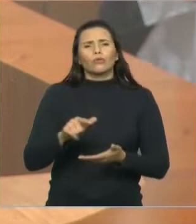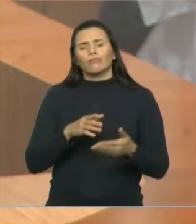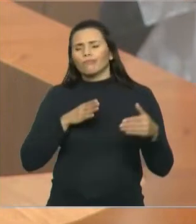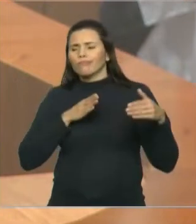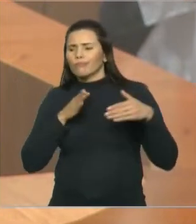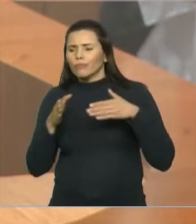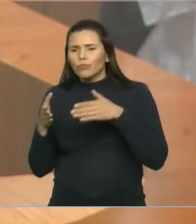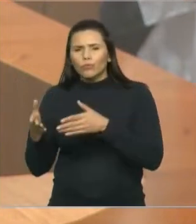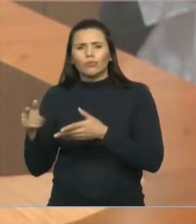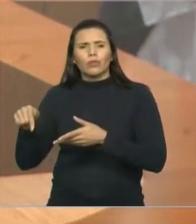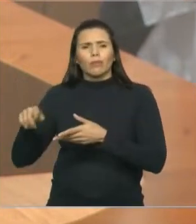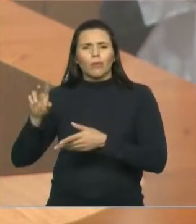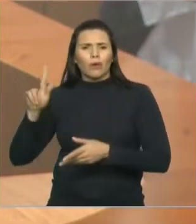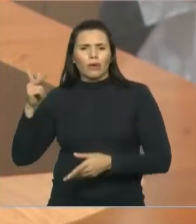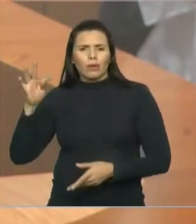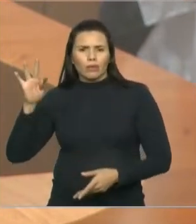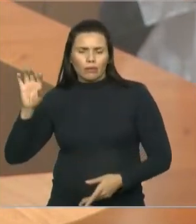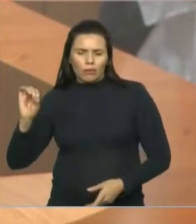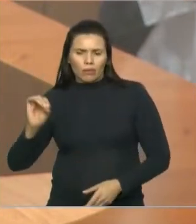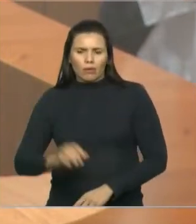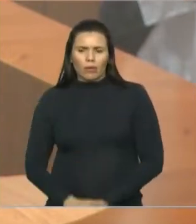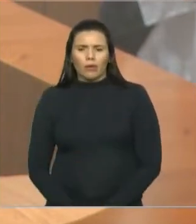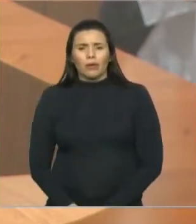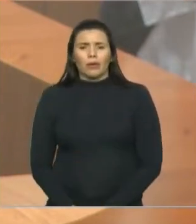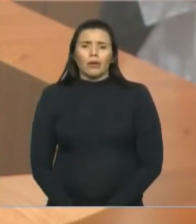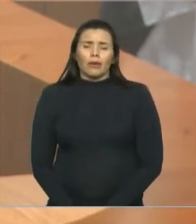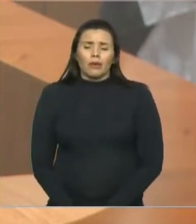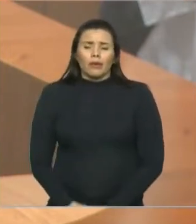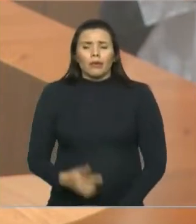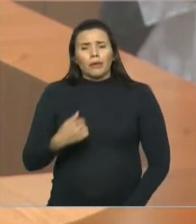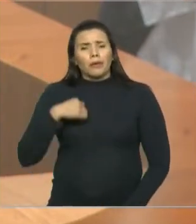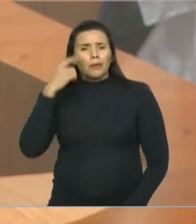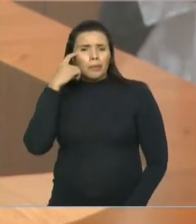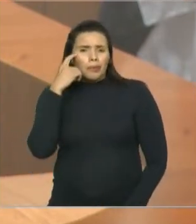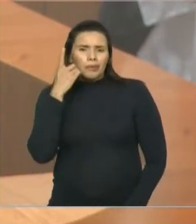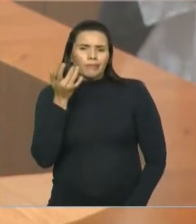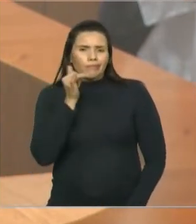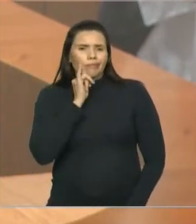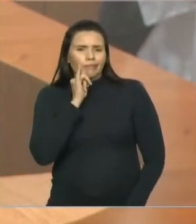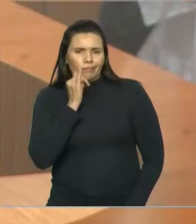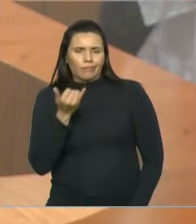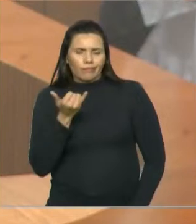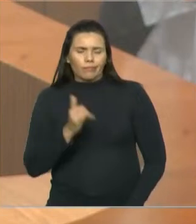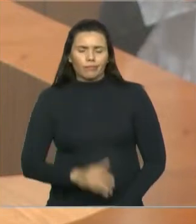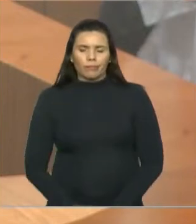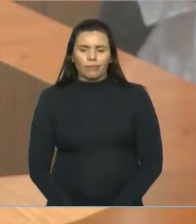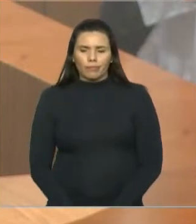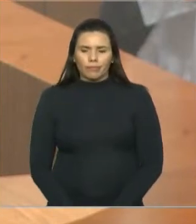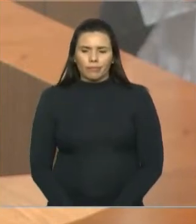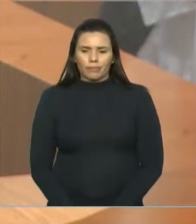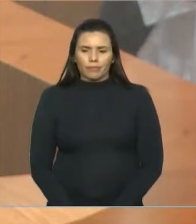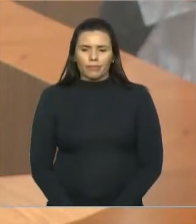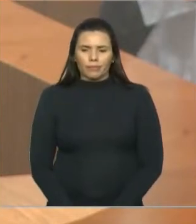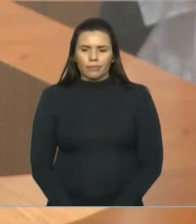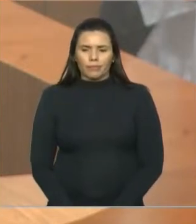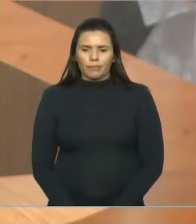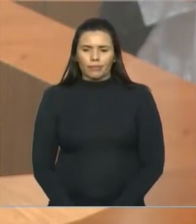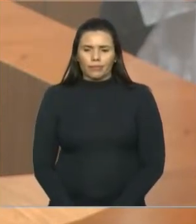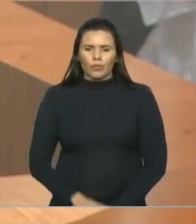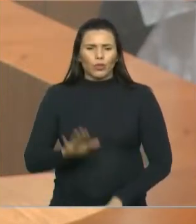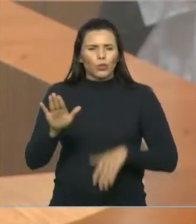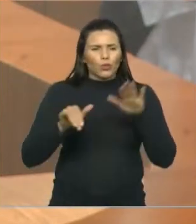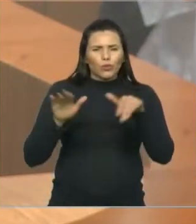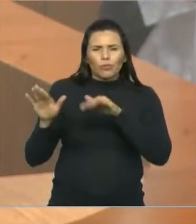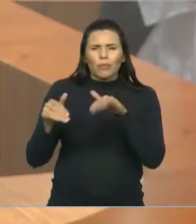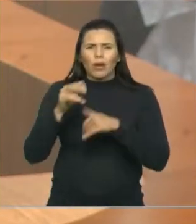prejudicado. Então, nós precisamos pegar um exemplo prático, eu acho que é sentar com os municípios aqui